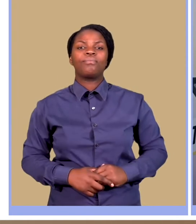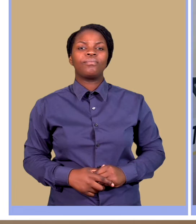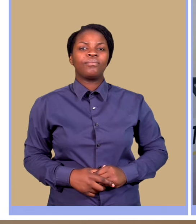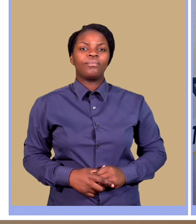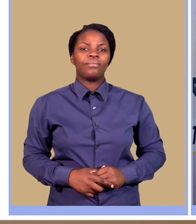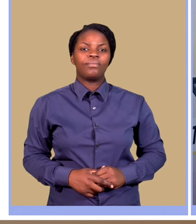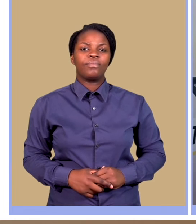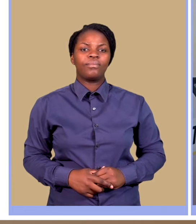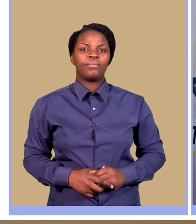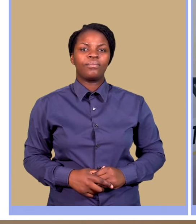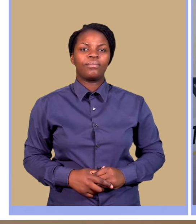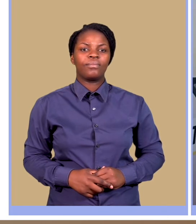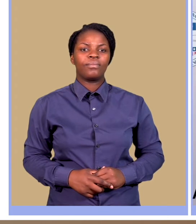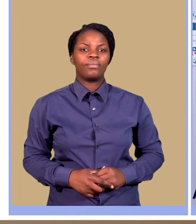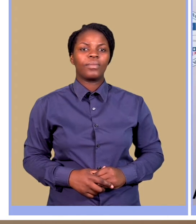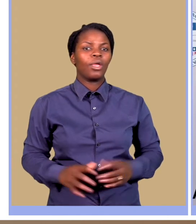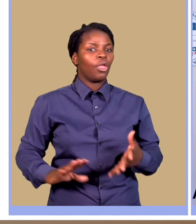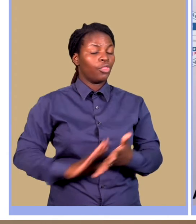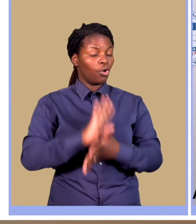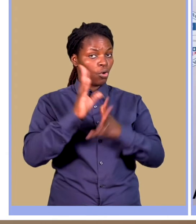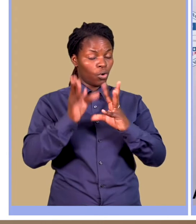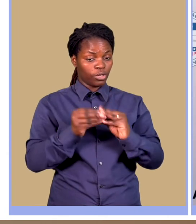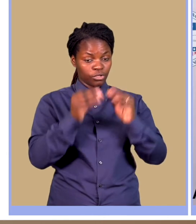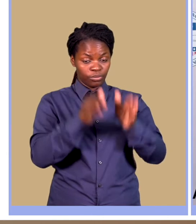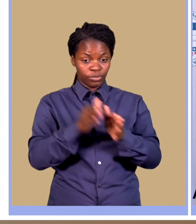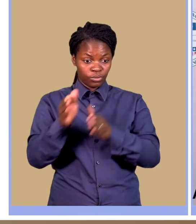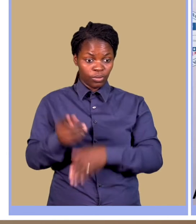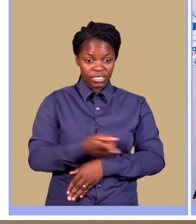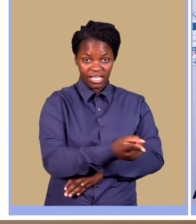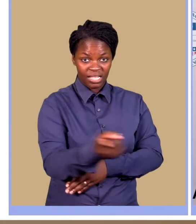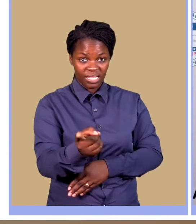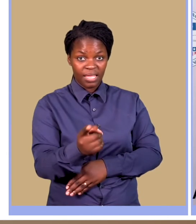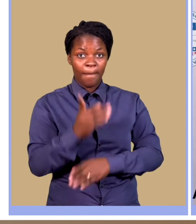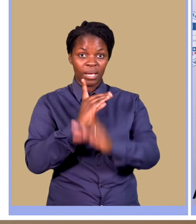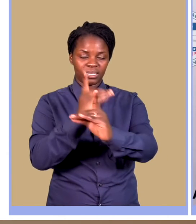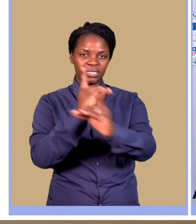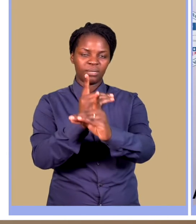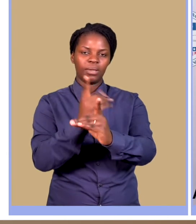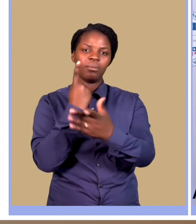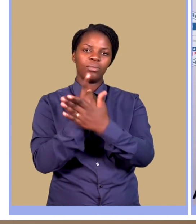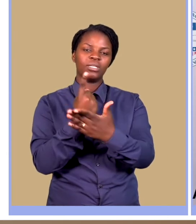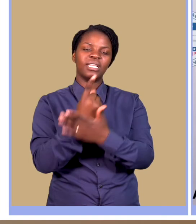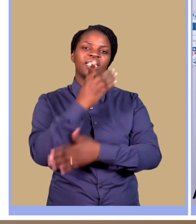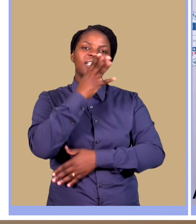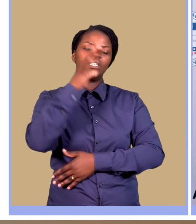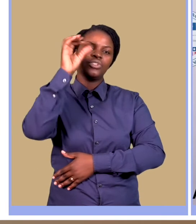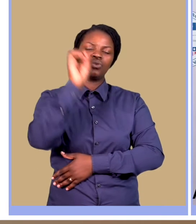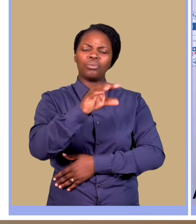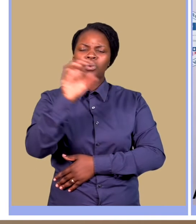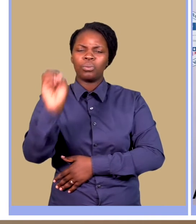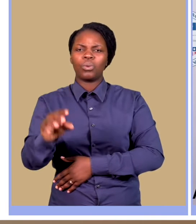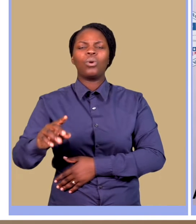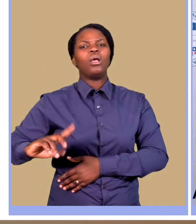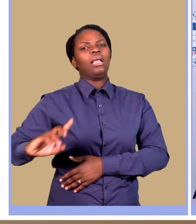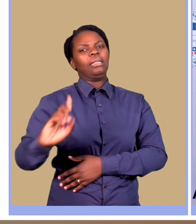para não deitar fora de qualquer maneira as latas, qualquer coisa que esteja lá,